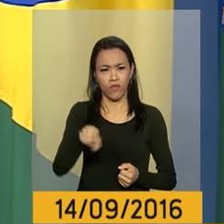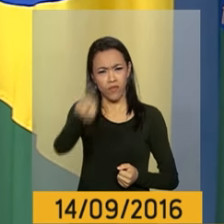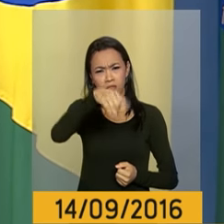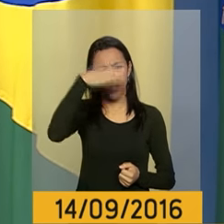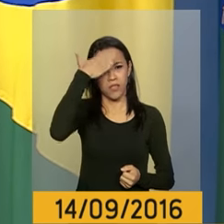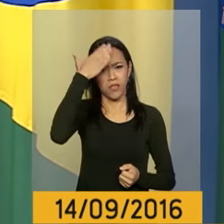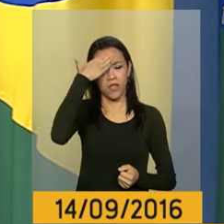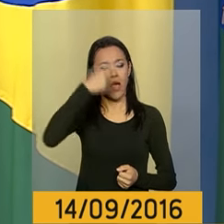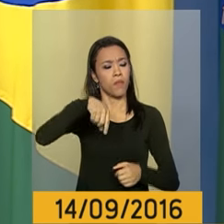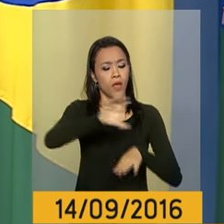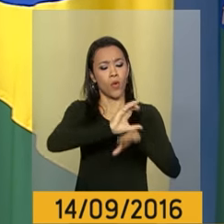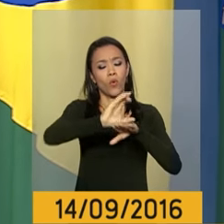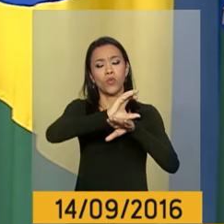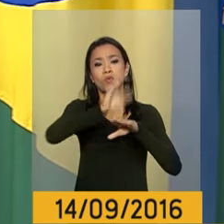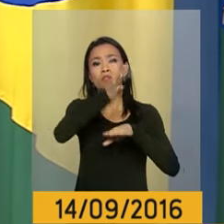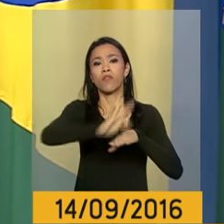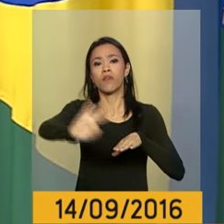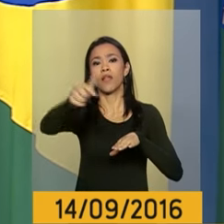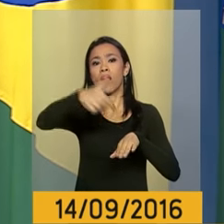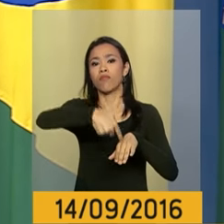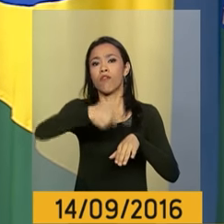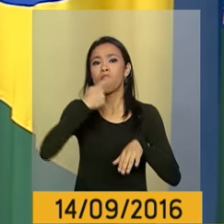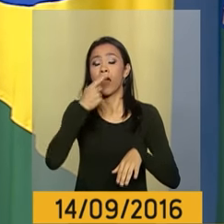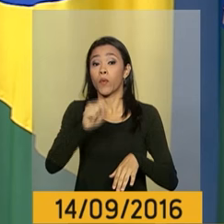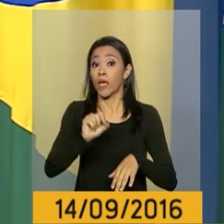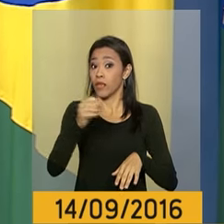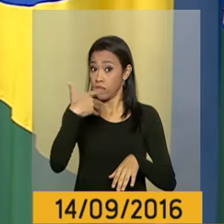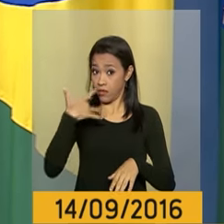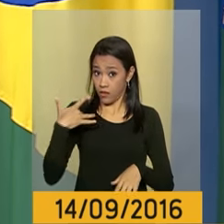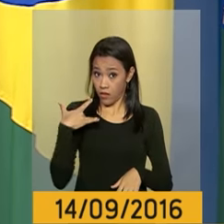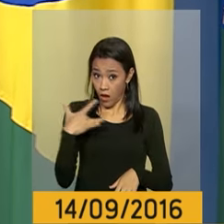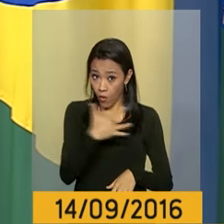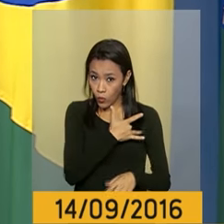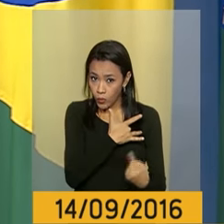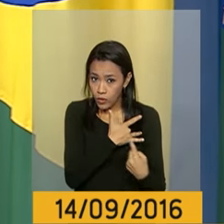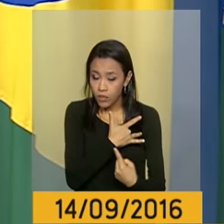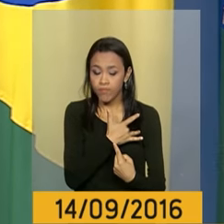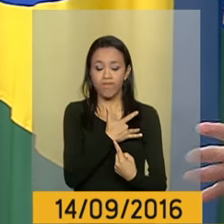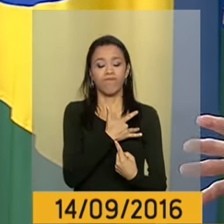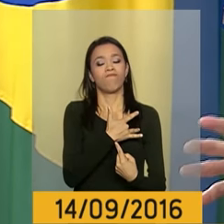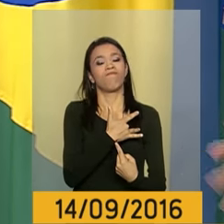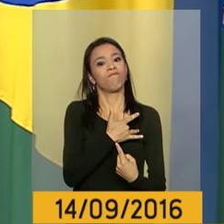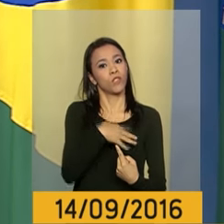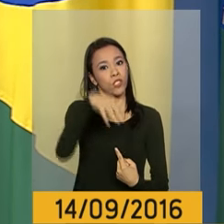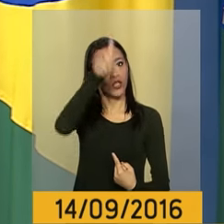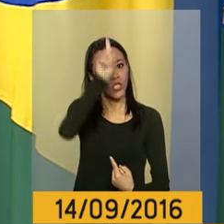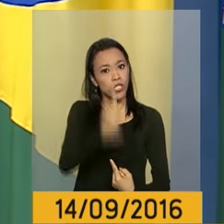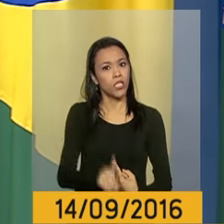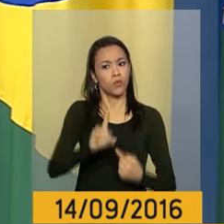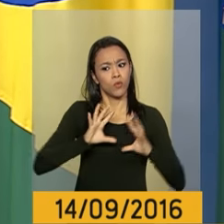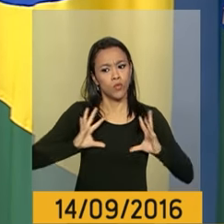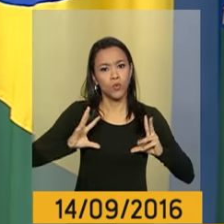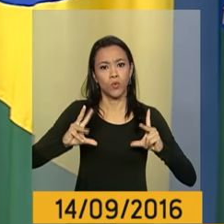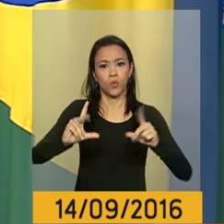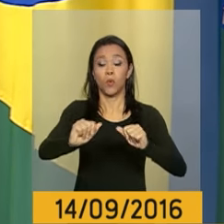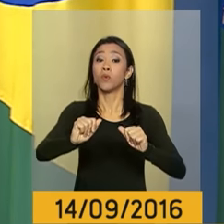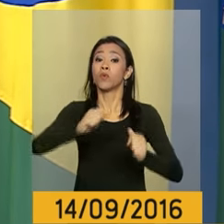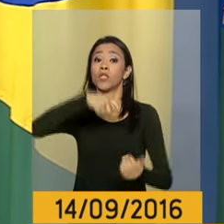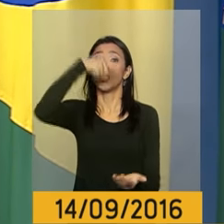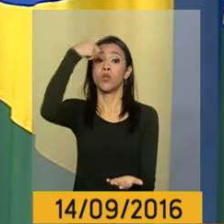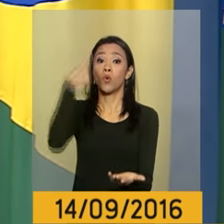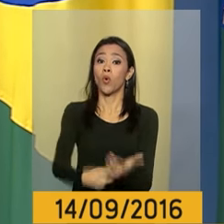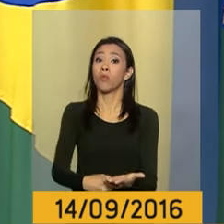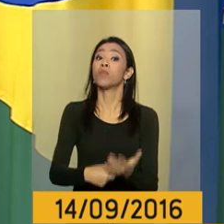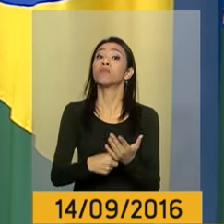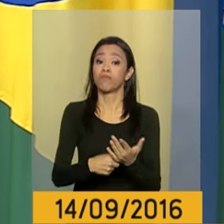Federal estabelece ser a saúde um direito de todos, um dever do Estado. Mas a